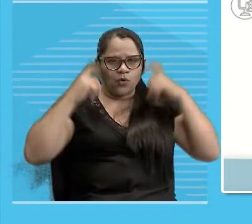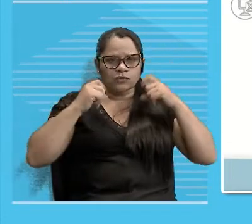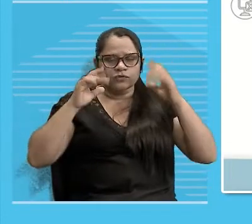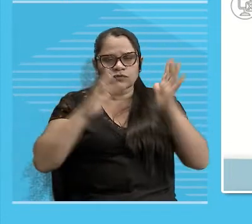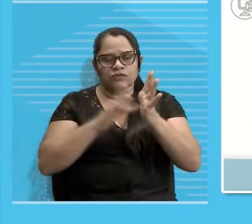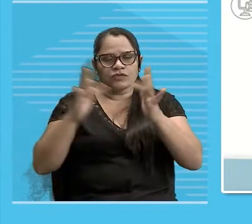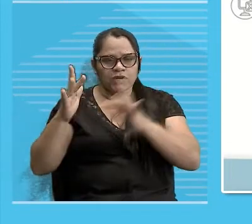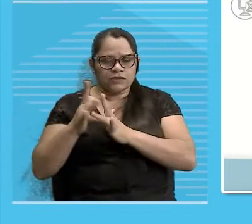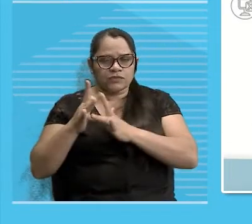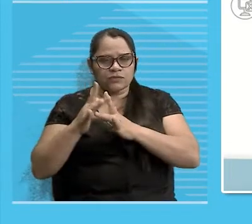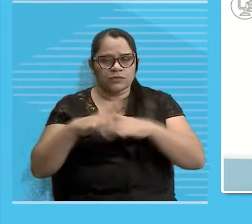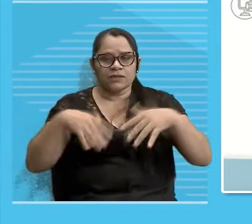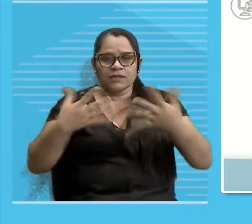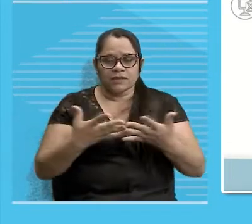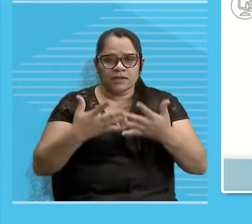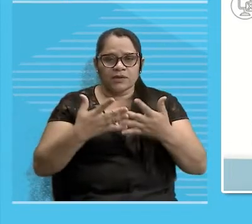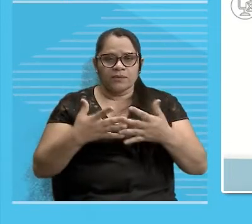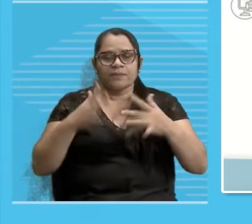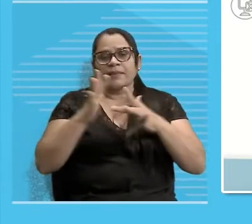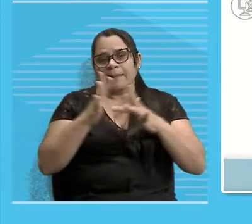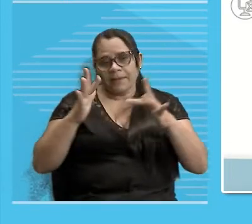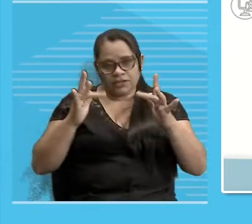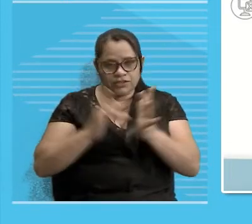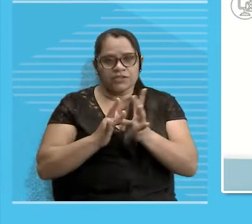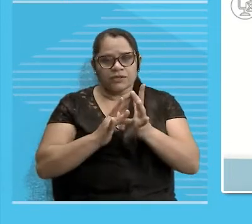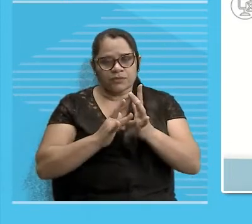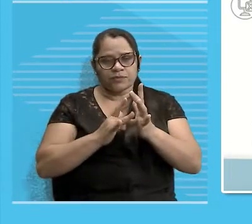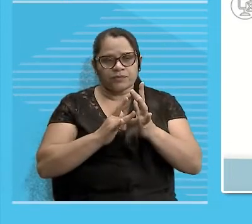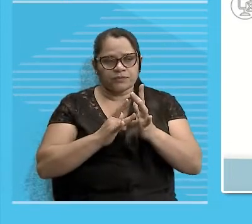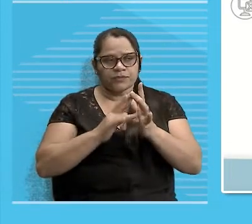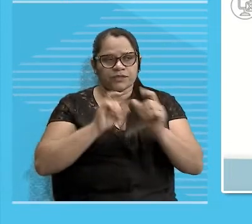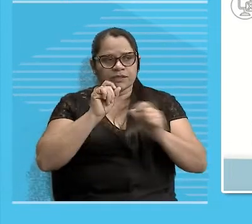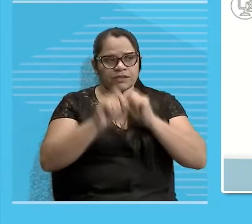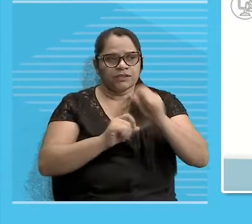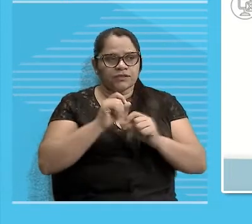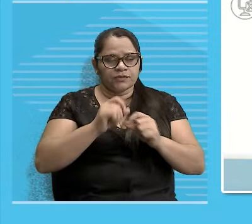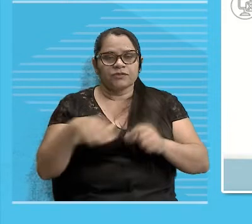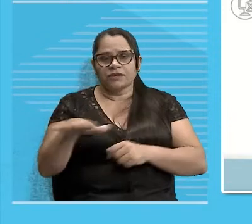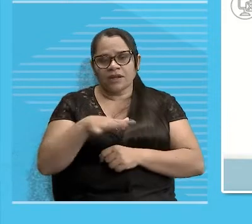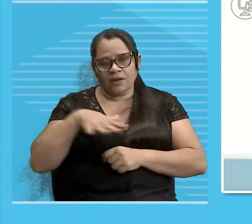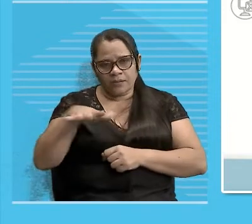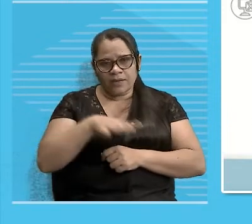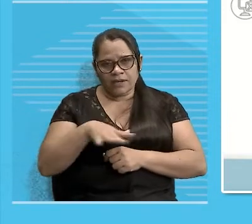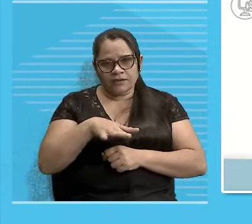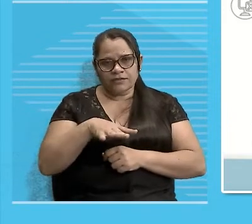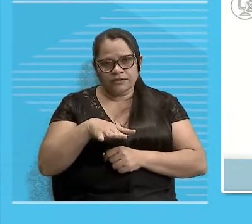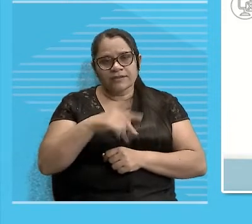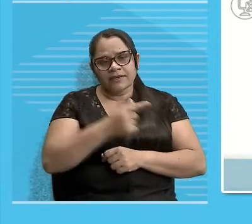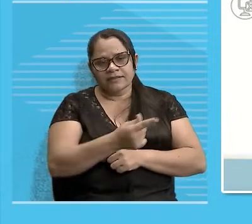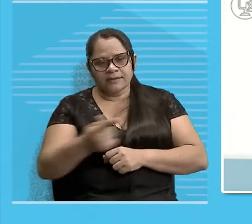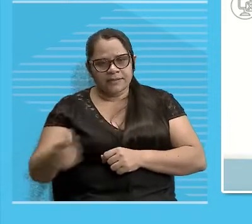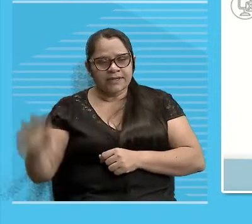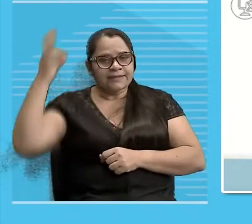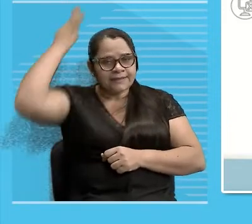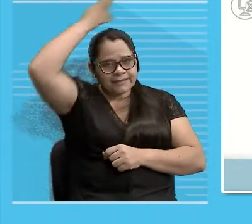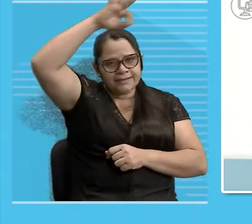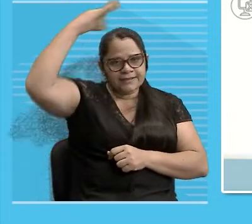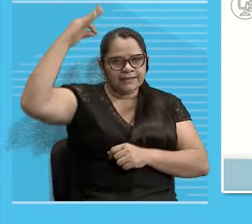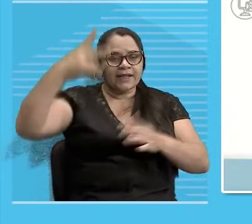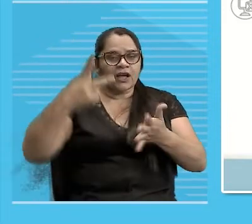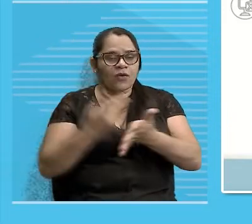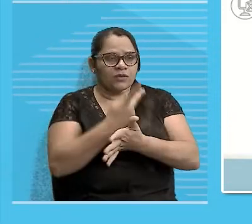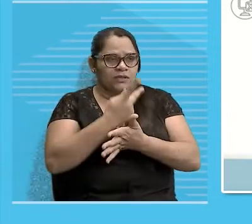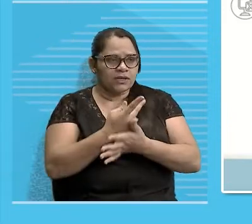na Paixão de Cristo, geralmente na Semana Santa, né? Agora vejam que há uma tensão entre vida e morte. Jesus está ali